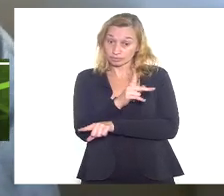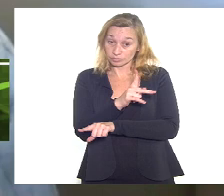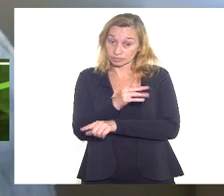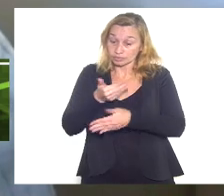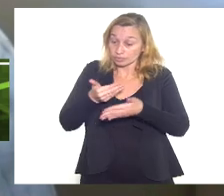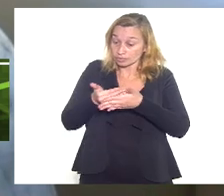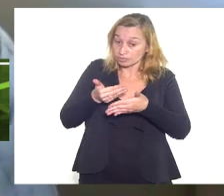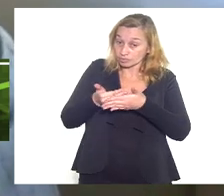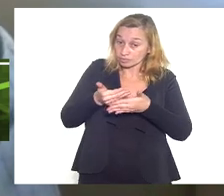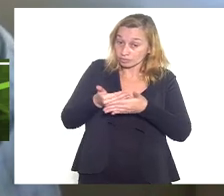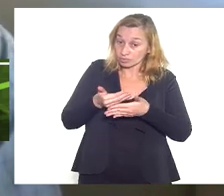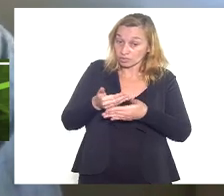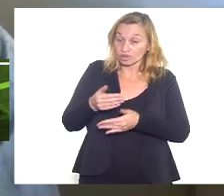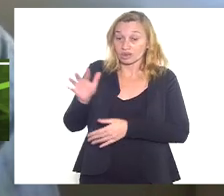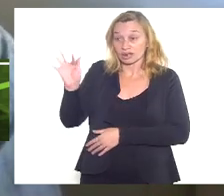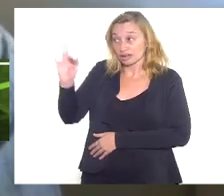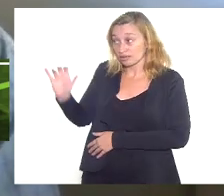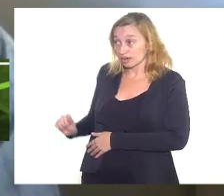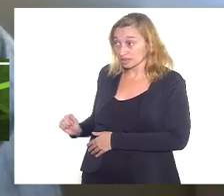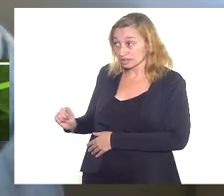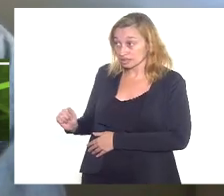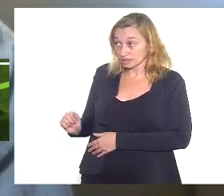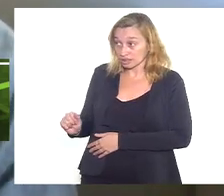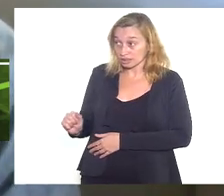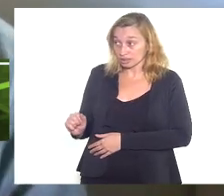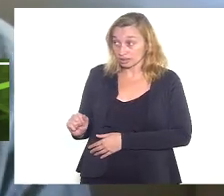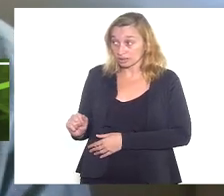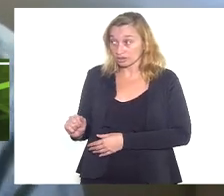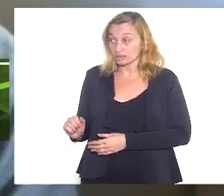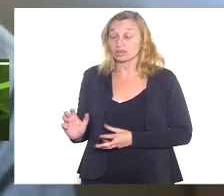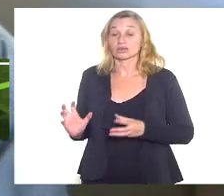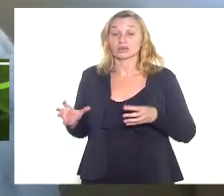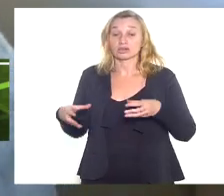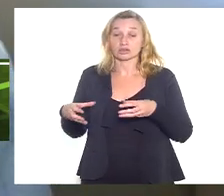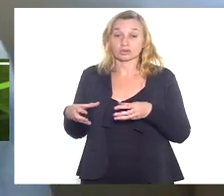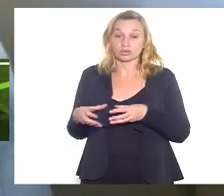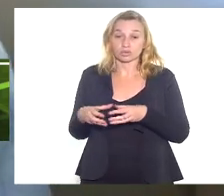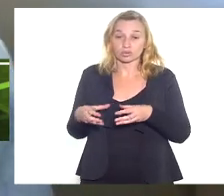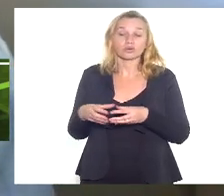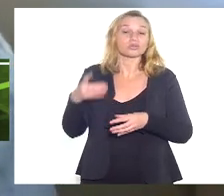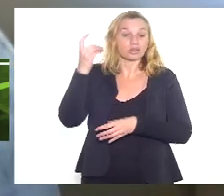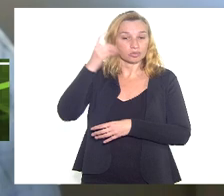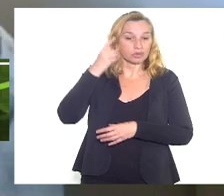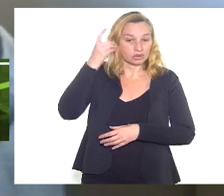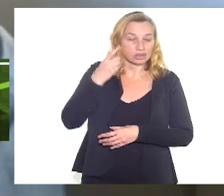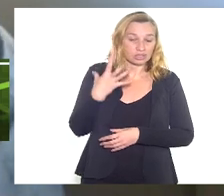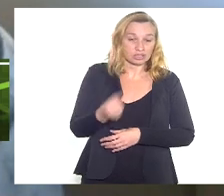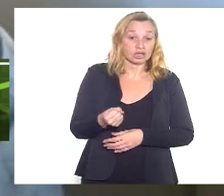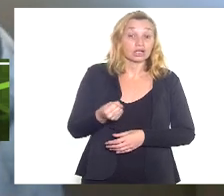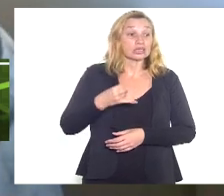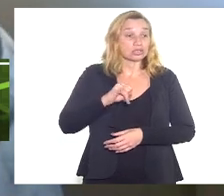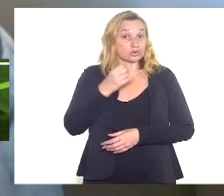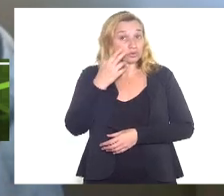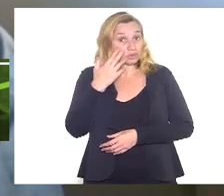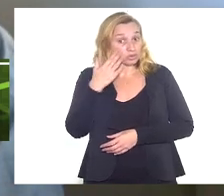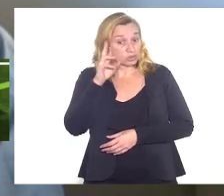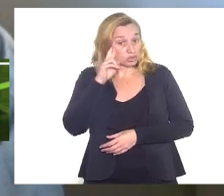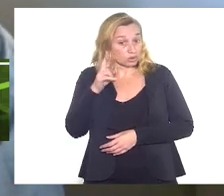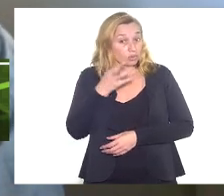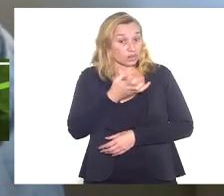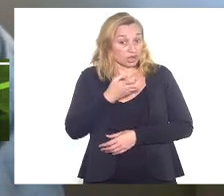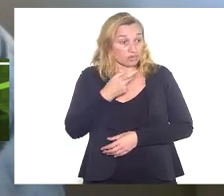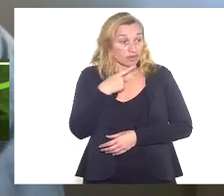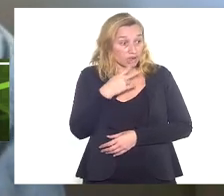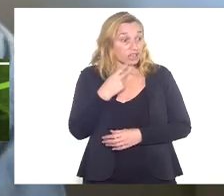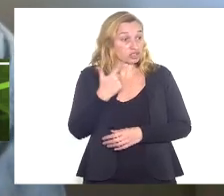próximas da que a Fazenda e o Parlamento Fluminense defendem, se o senhor quer rever esta